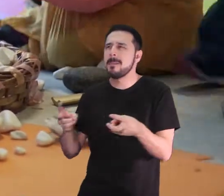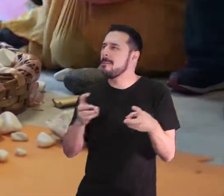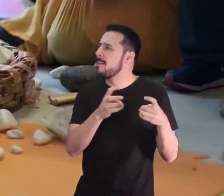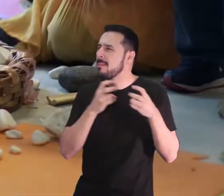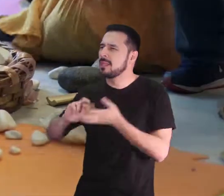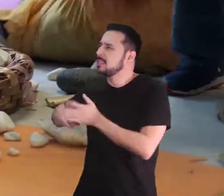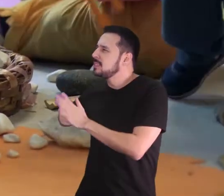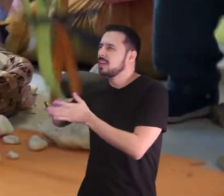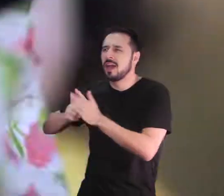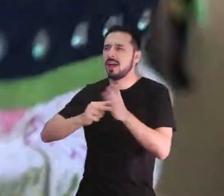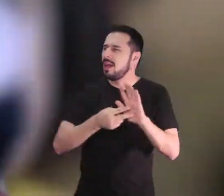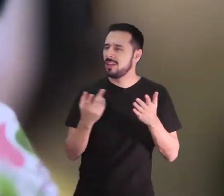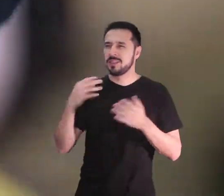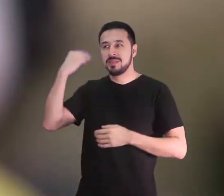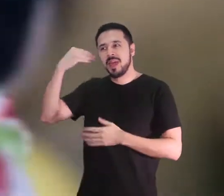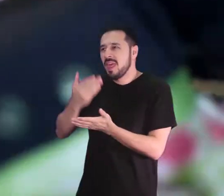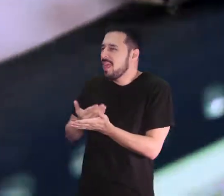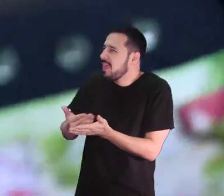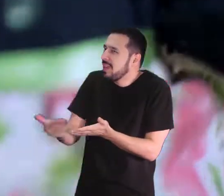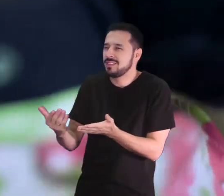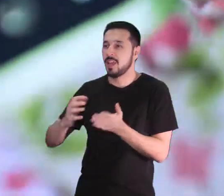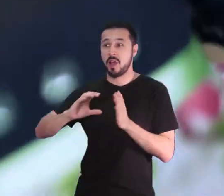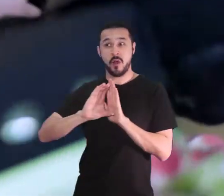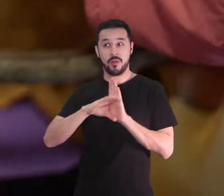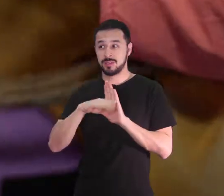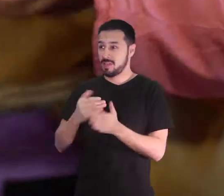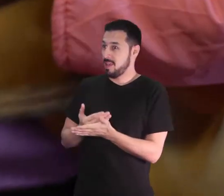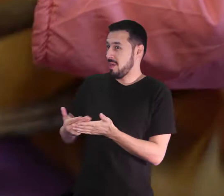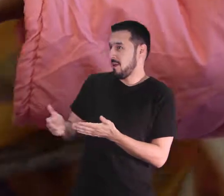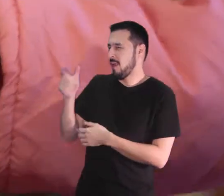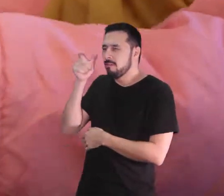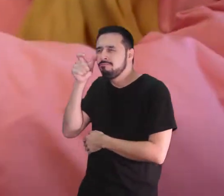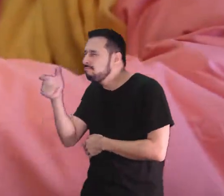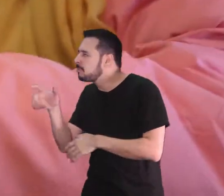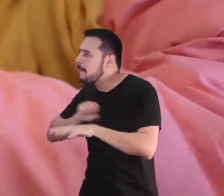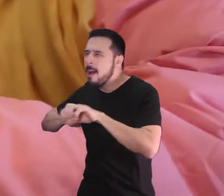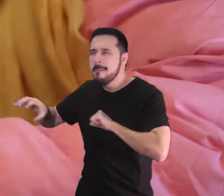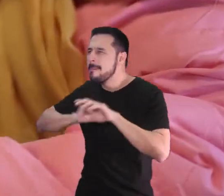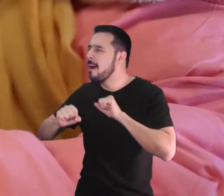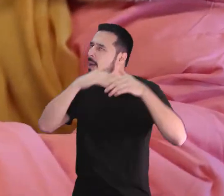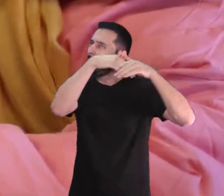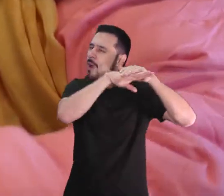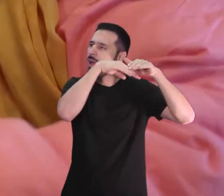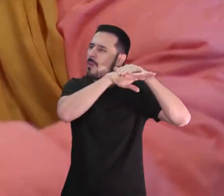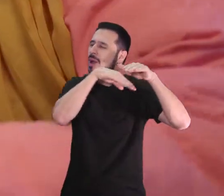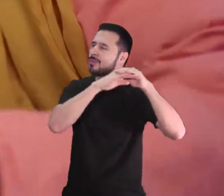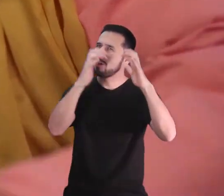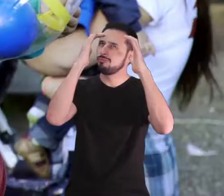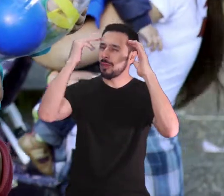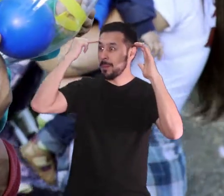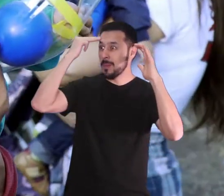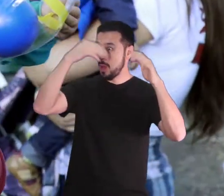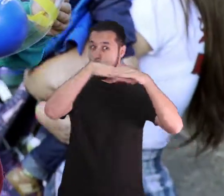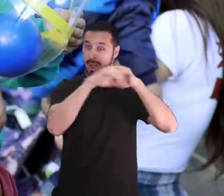esse acervo, esse reservatório de experiências onde estão guardadas as primeiras curiosidades, os